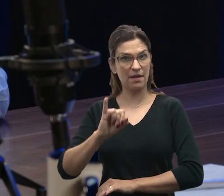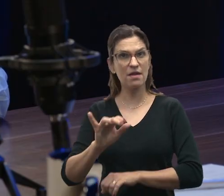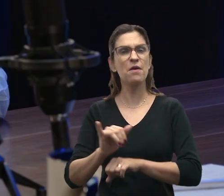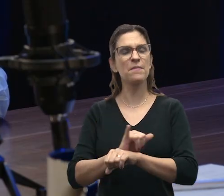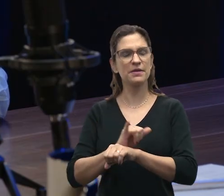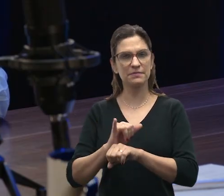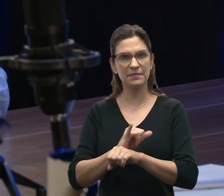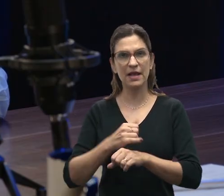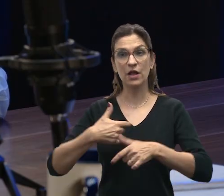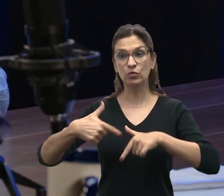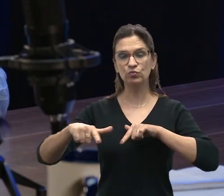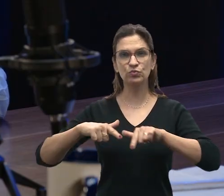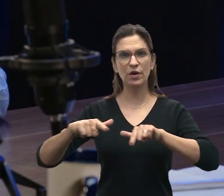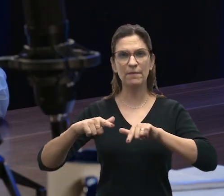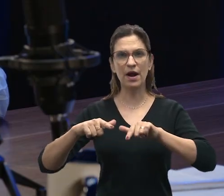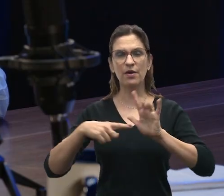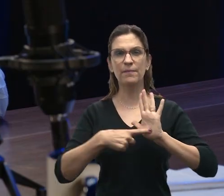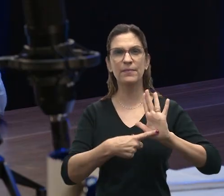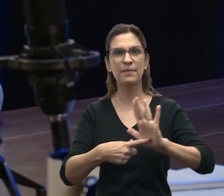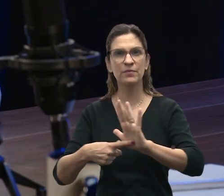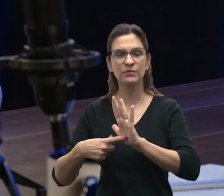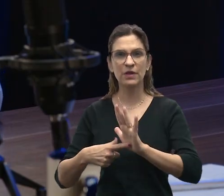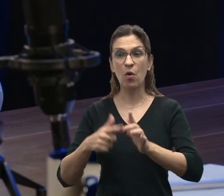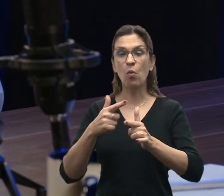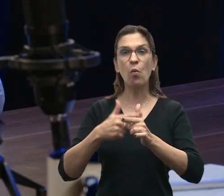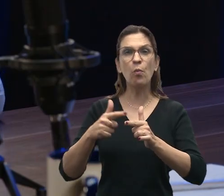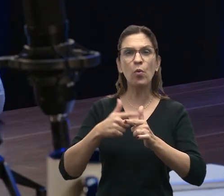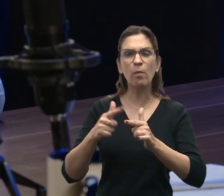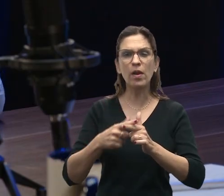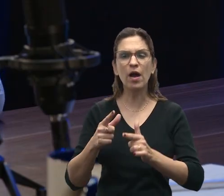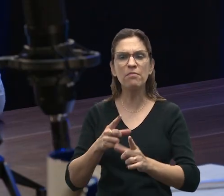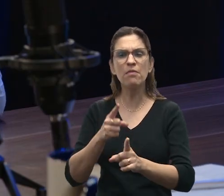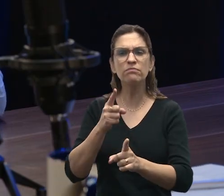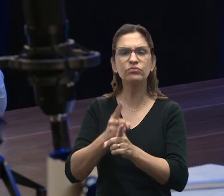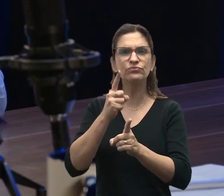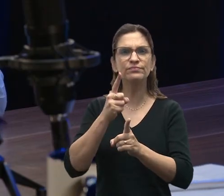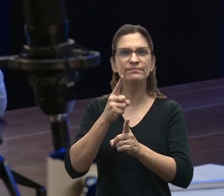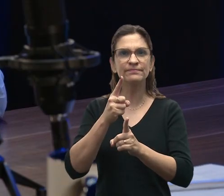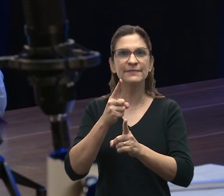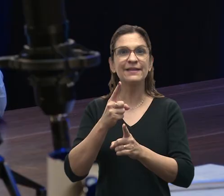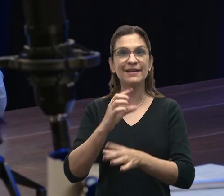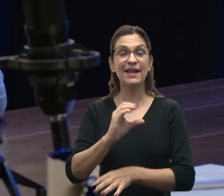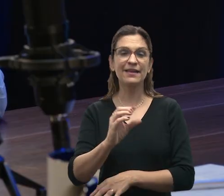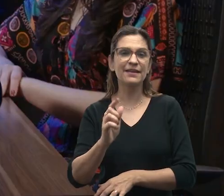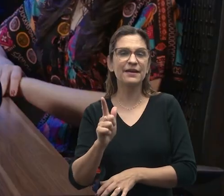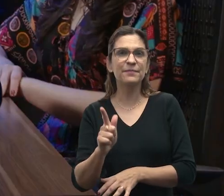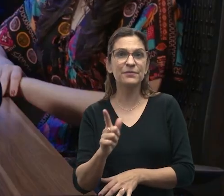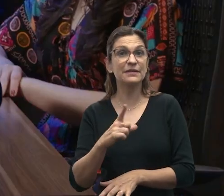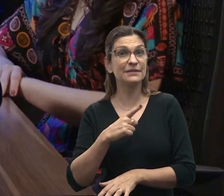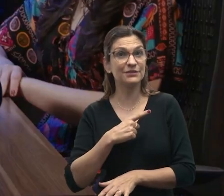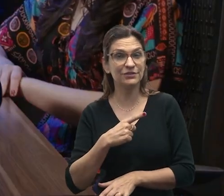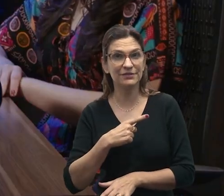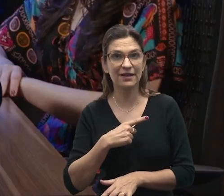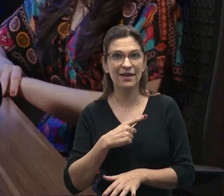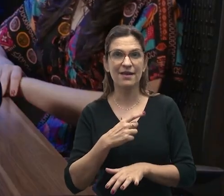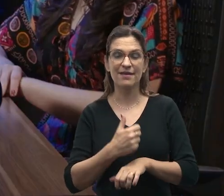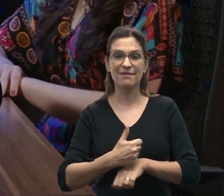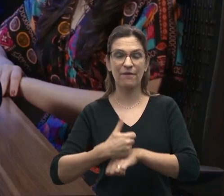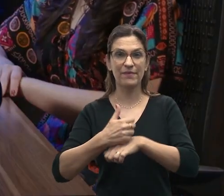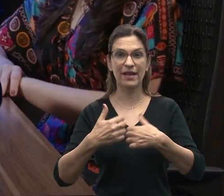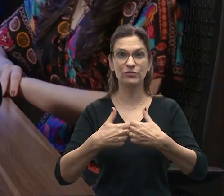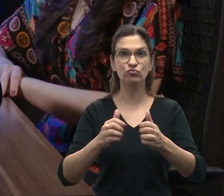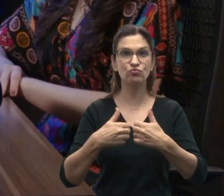revelar qual é o problema que nós temos em Campo Grande, que a gente não consegue ter uma qualidade no serviço